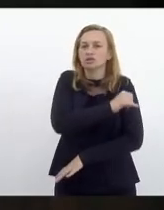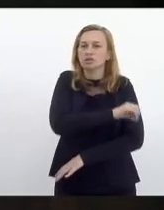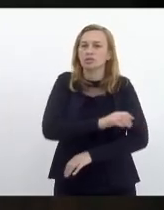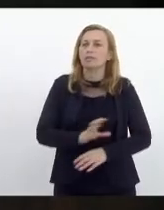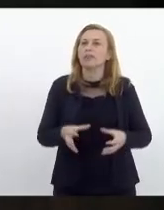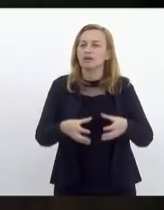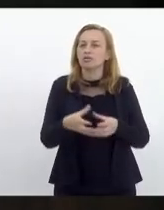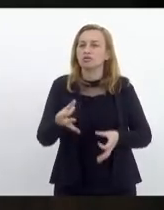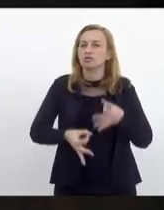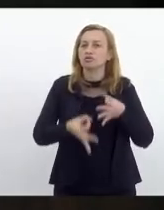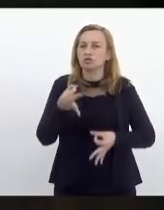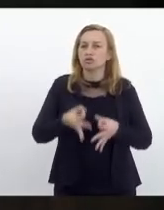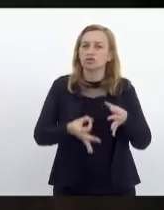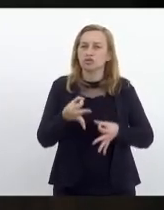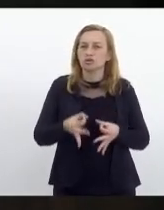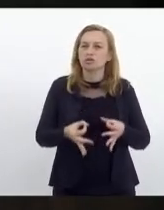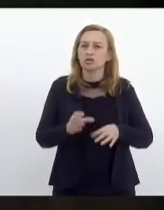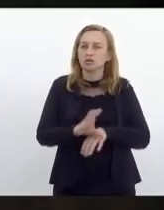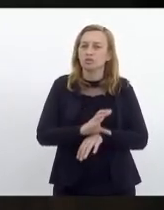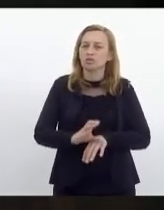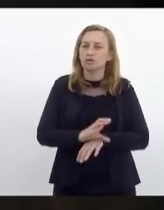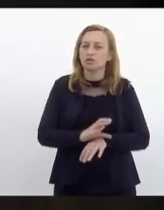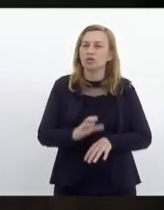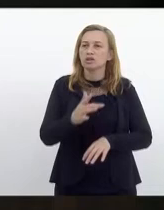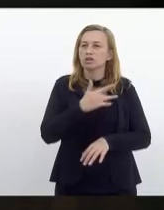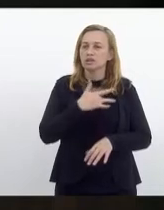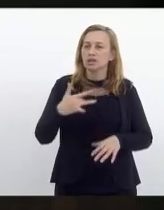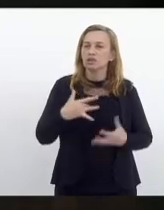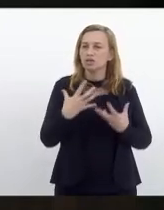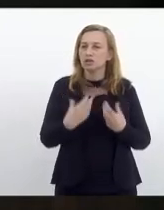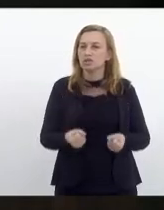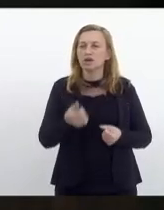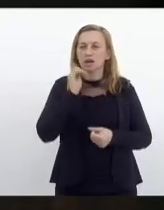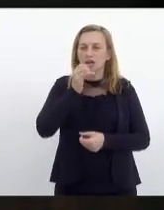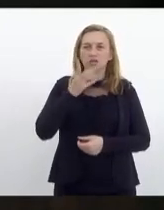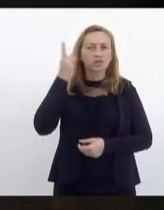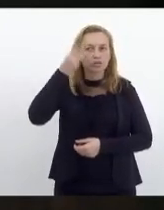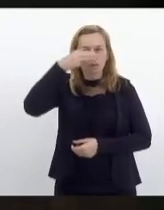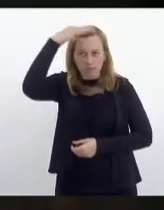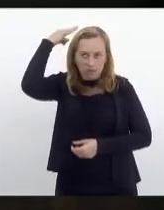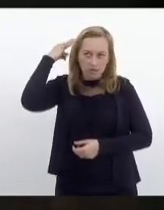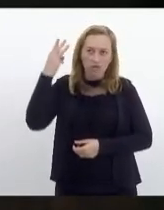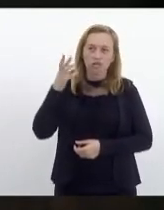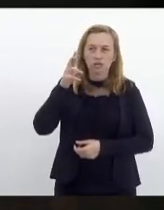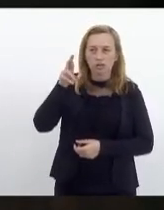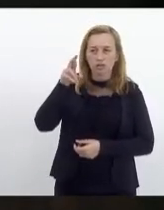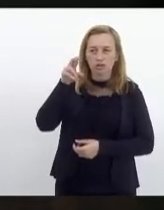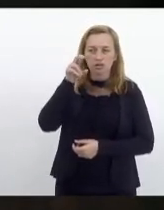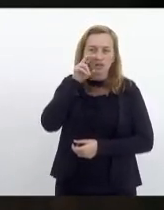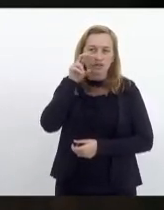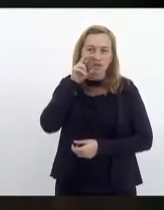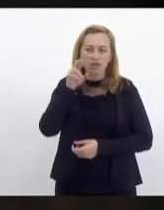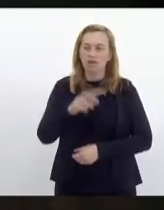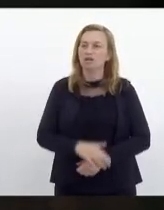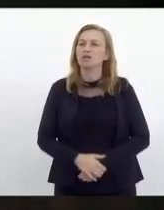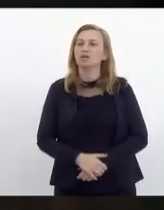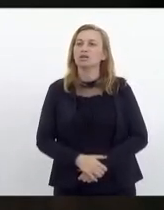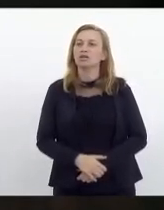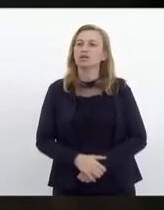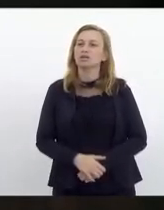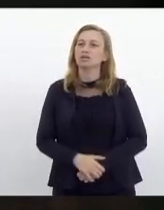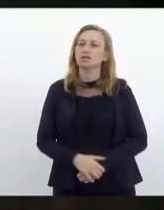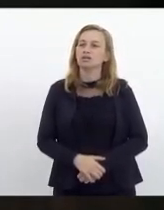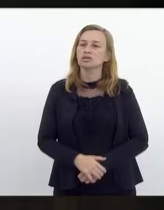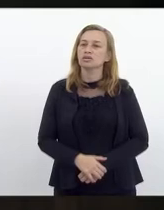da Comissão de Constituição e Justiça, pela condicionalidade, saúde favorável. Relatores, deputado Márcio Pacheco e Rosenberg Reis. Pendendo de pareceres